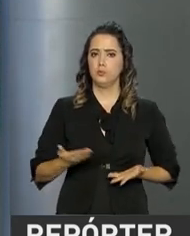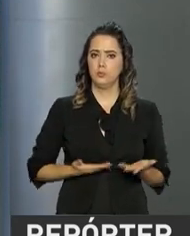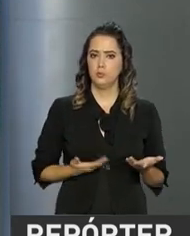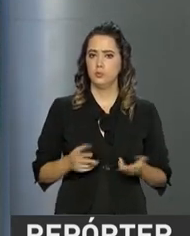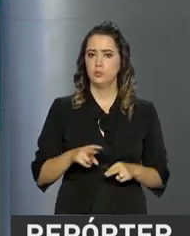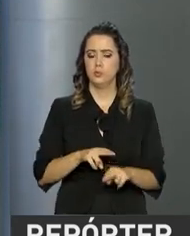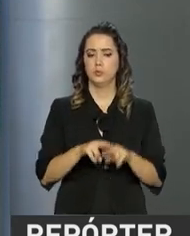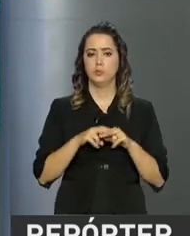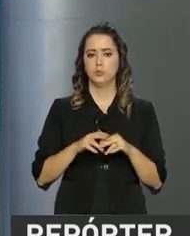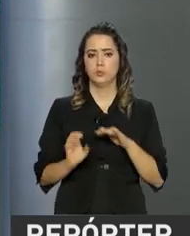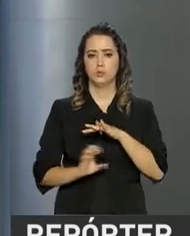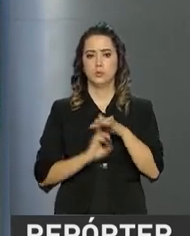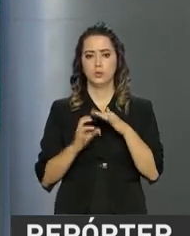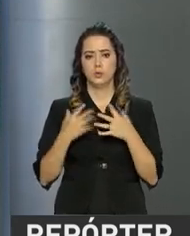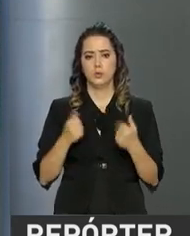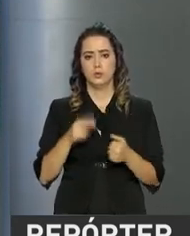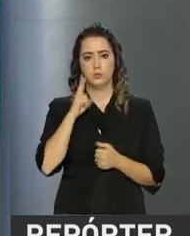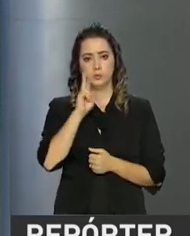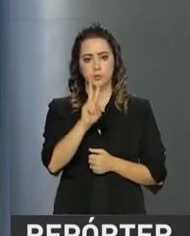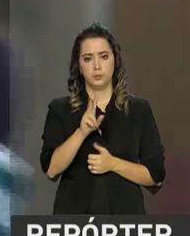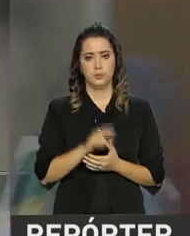parte das concessionárias. Vamos ouvir.